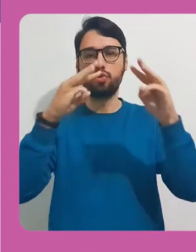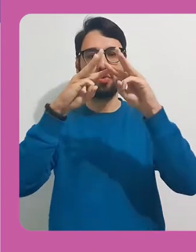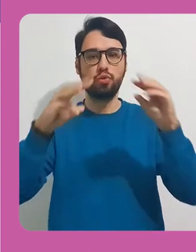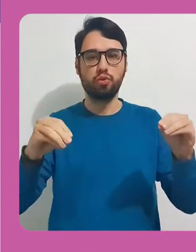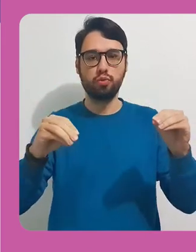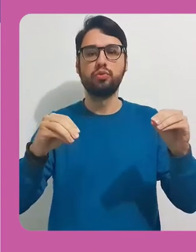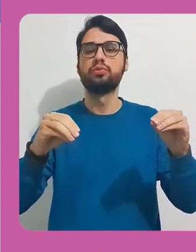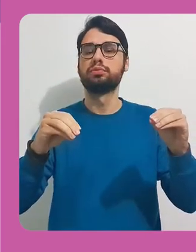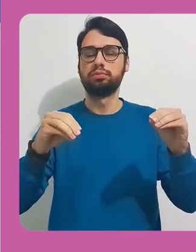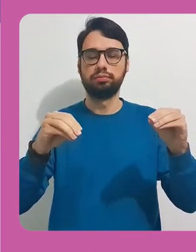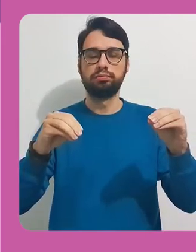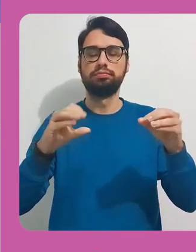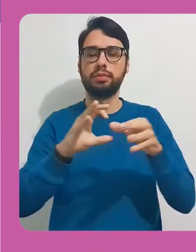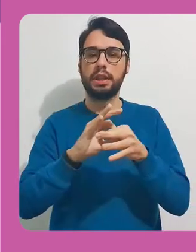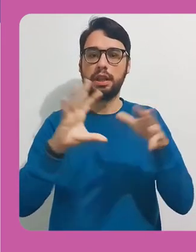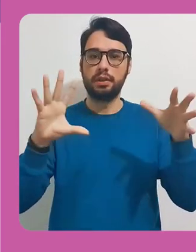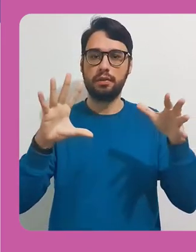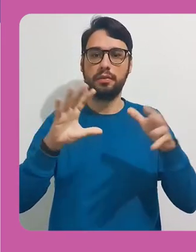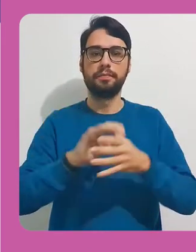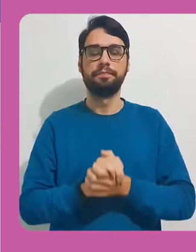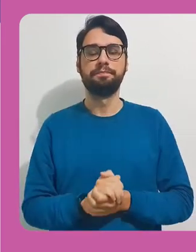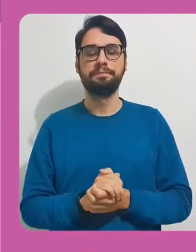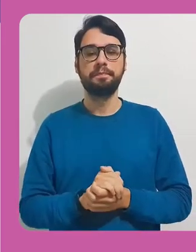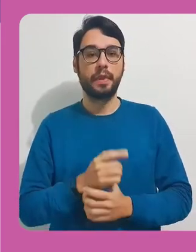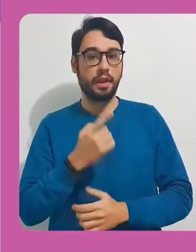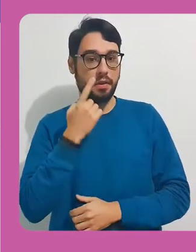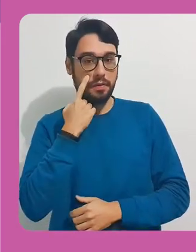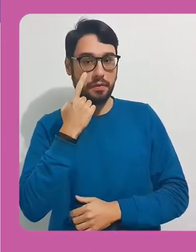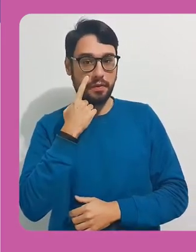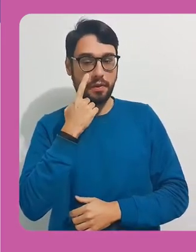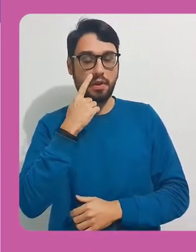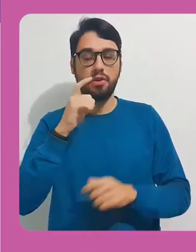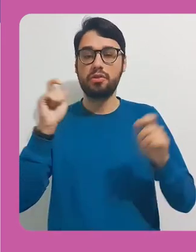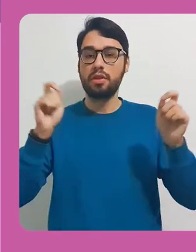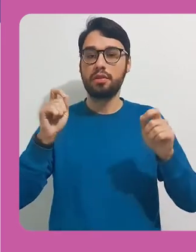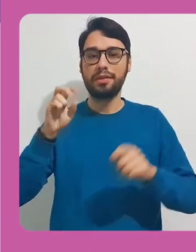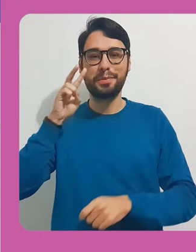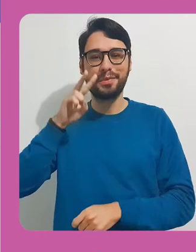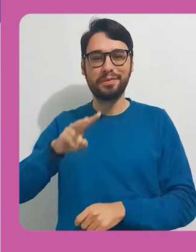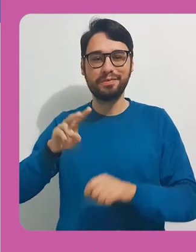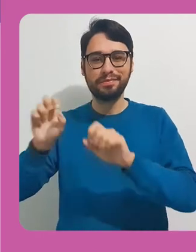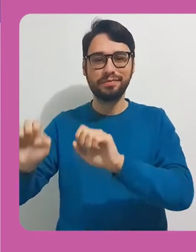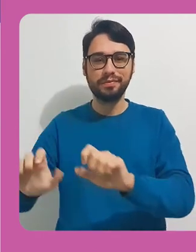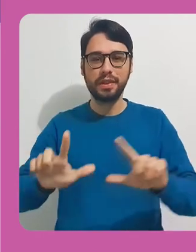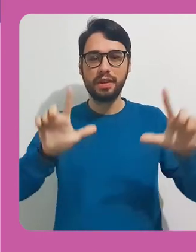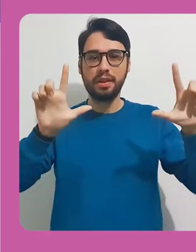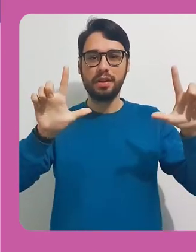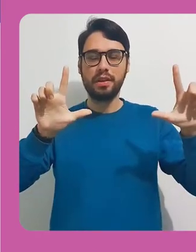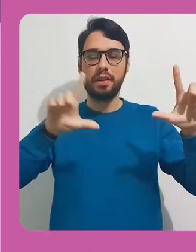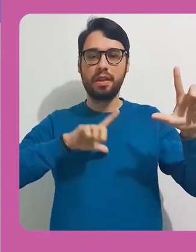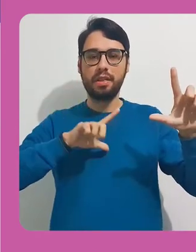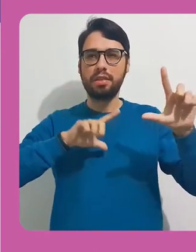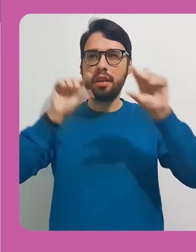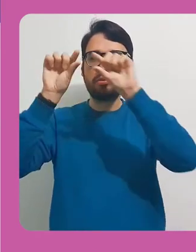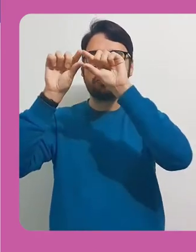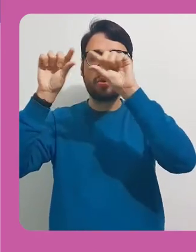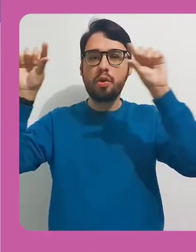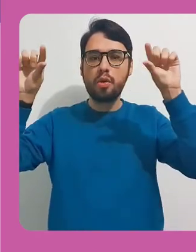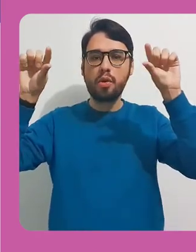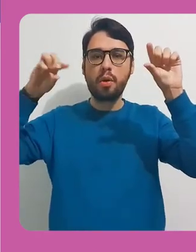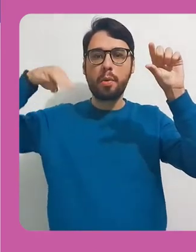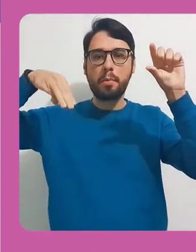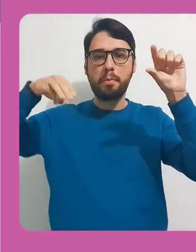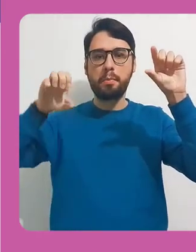foto aparecerá em todos os cursos e salas do mundo. Vejam que a gente pode visualizar